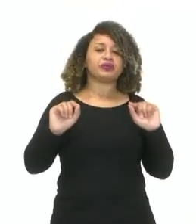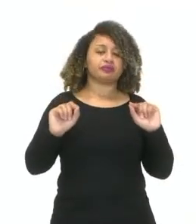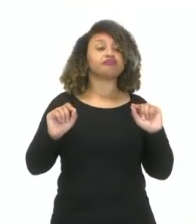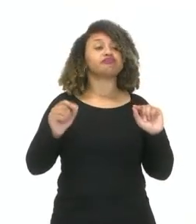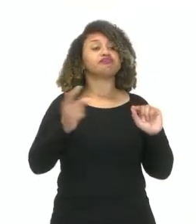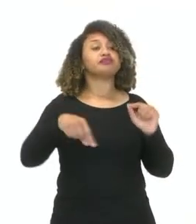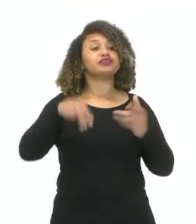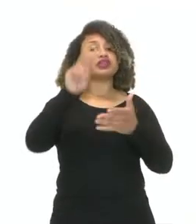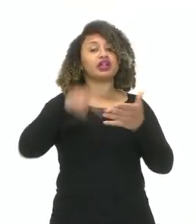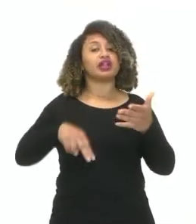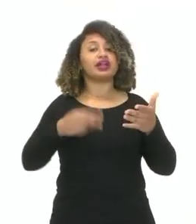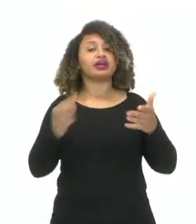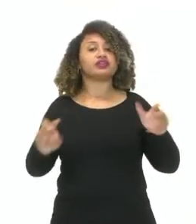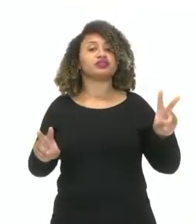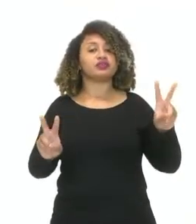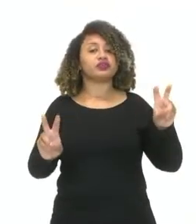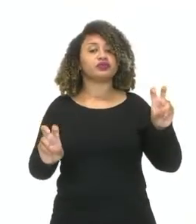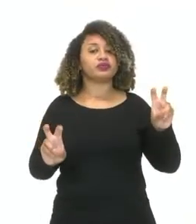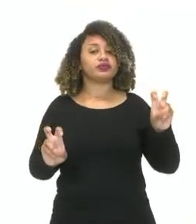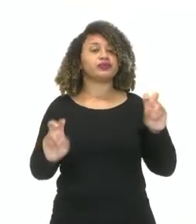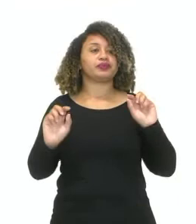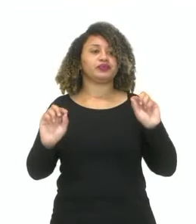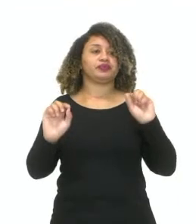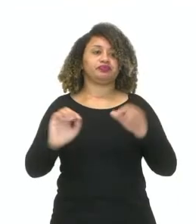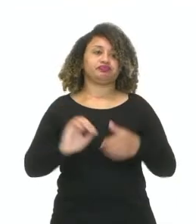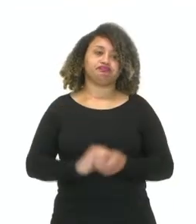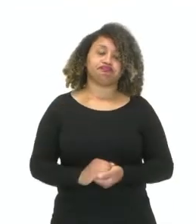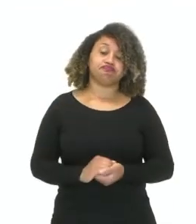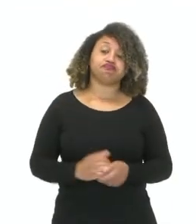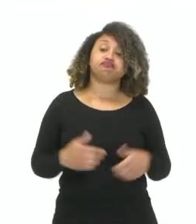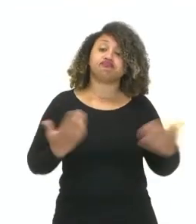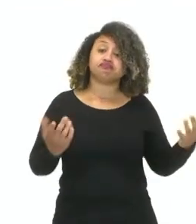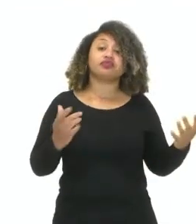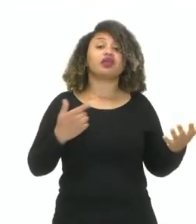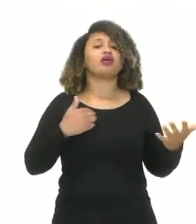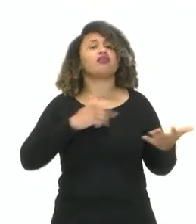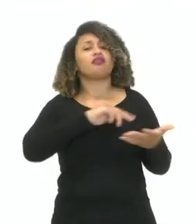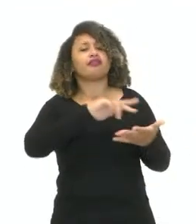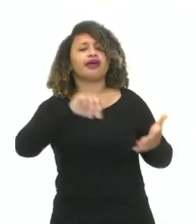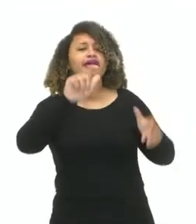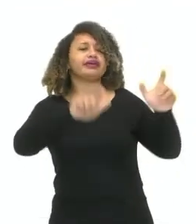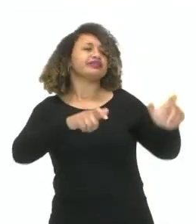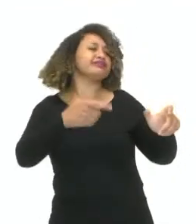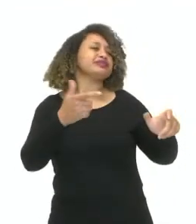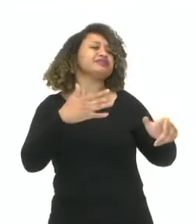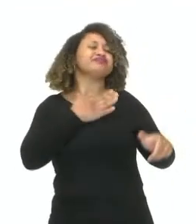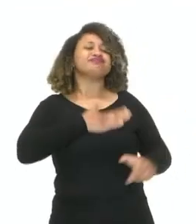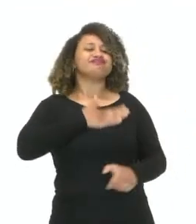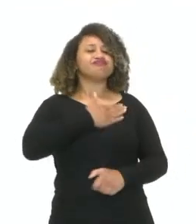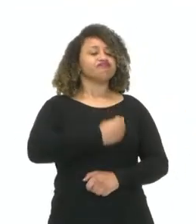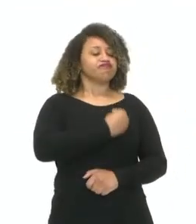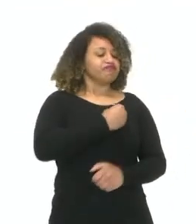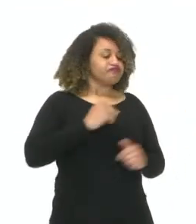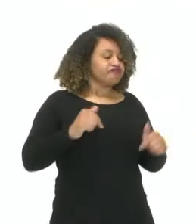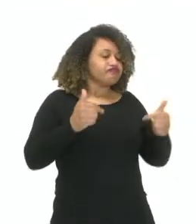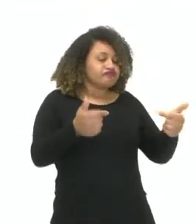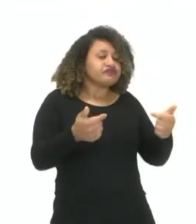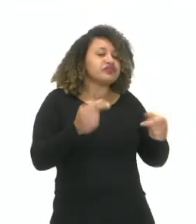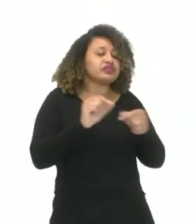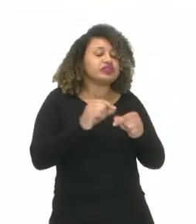você releia este trecho. Fato é que muitas pessoas perderam o prazer de viver,